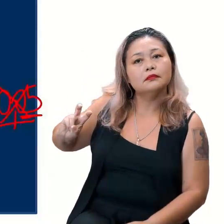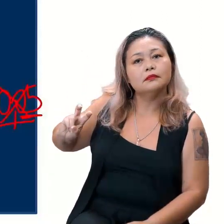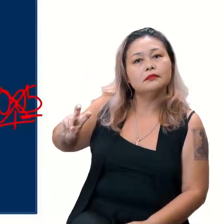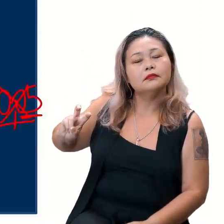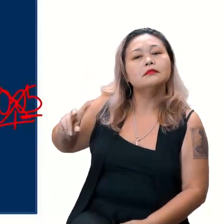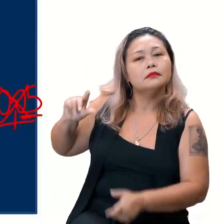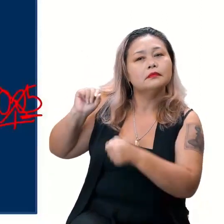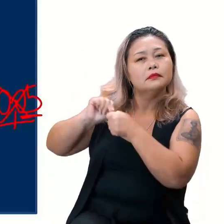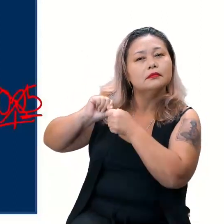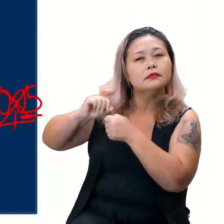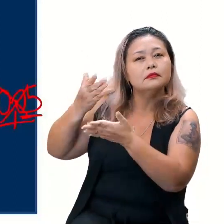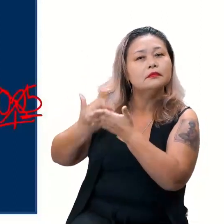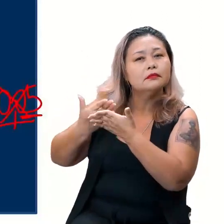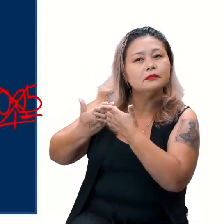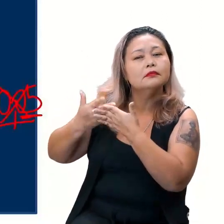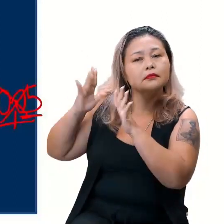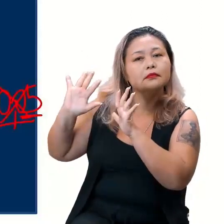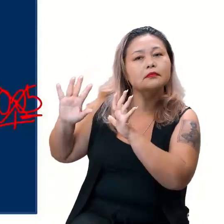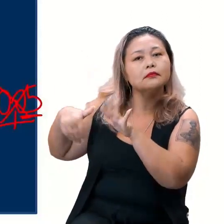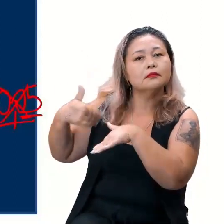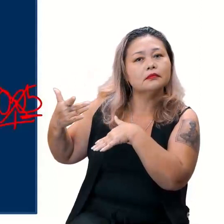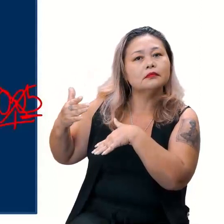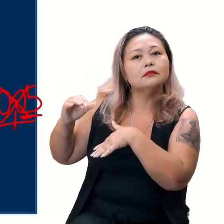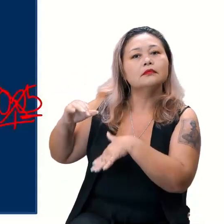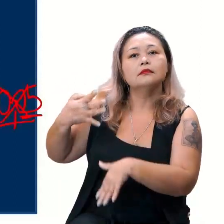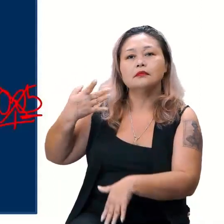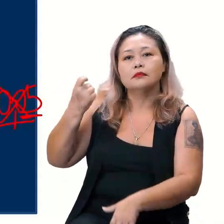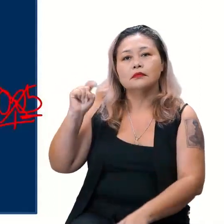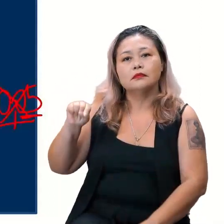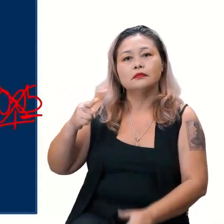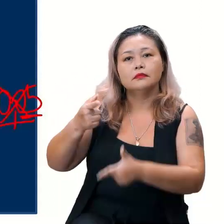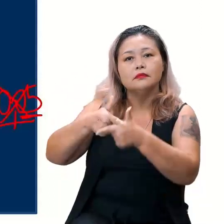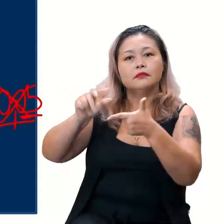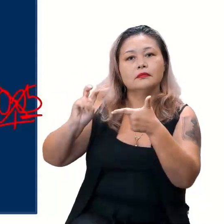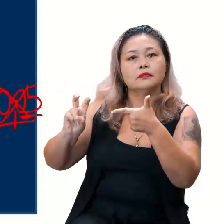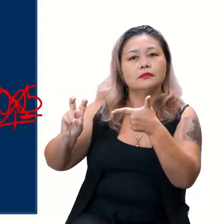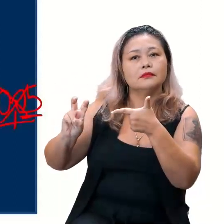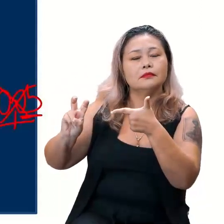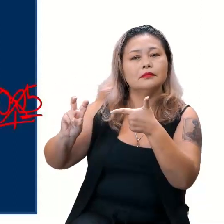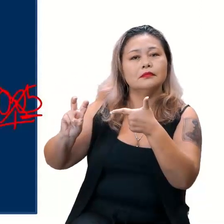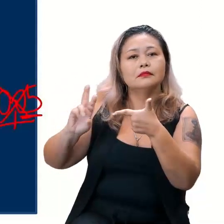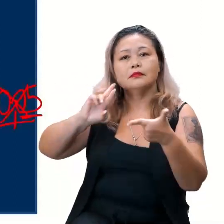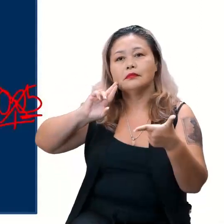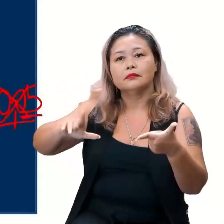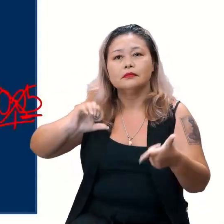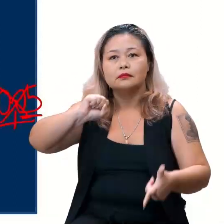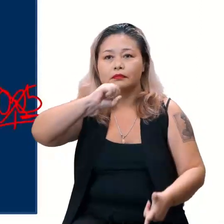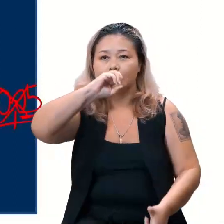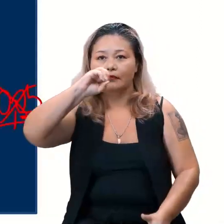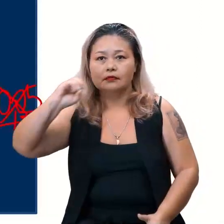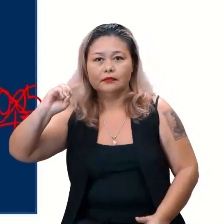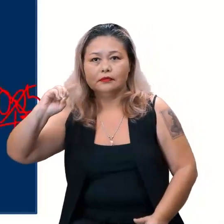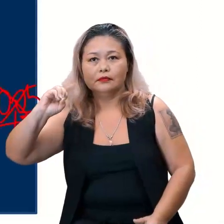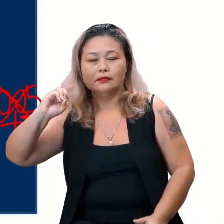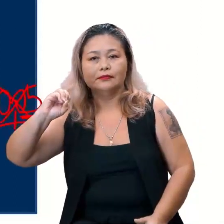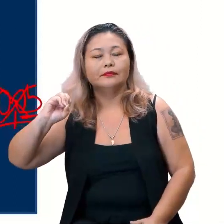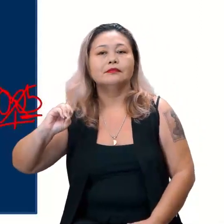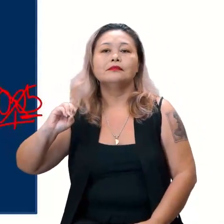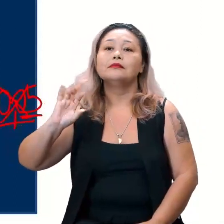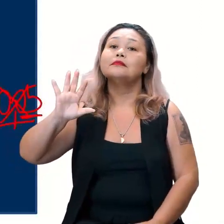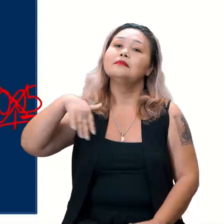aula, né? Bem no inicinho. Então vai ficar 4.000 dividido por 5. Resultado? 800. Ou